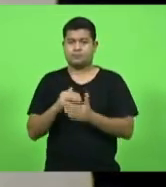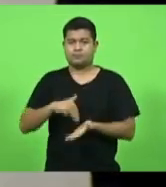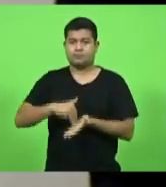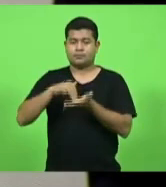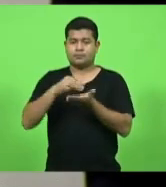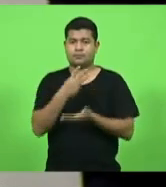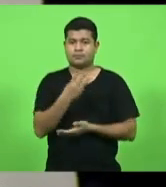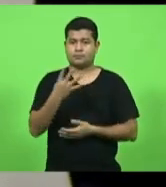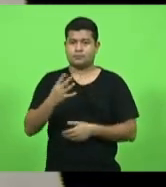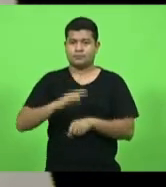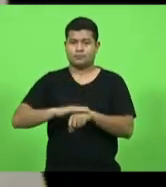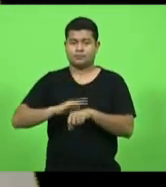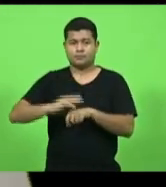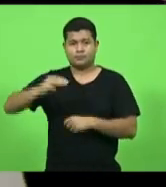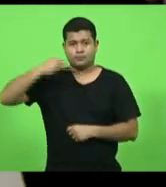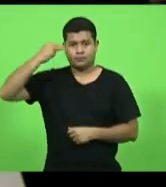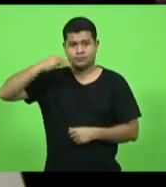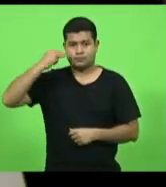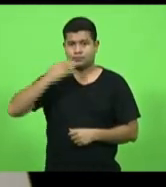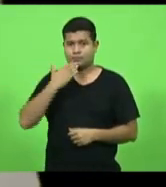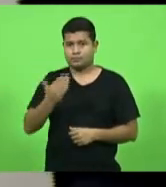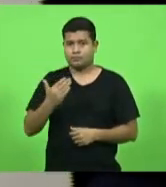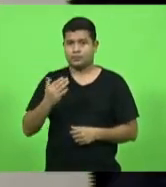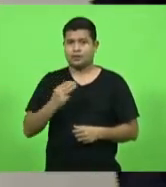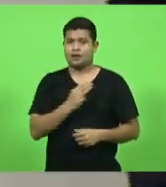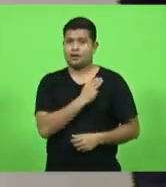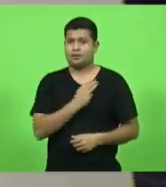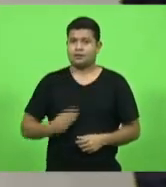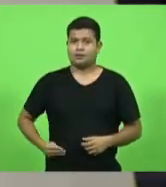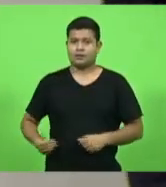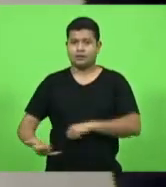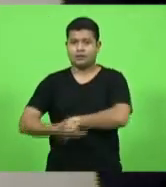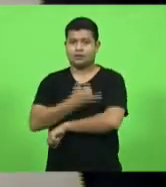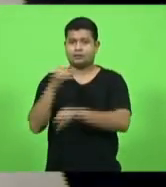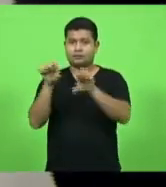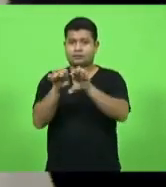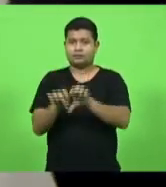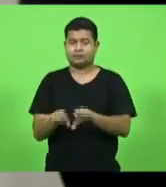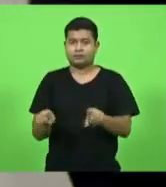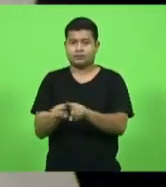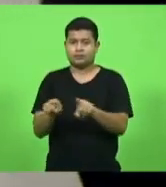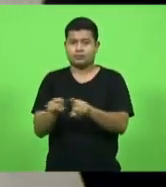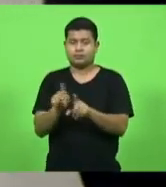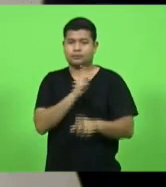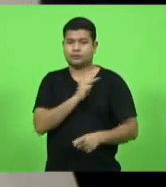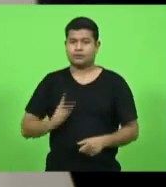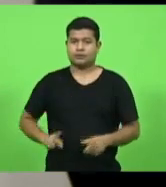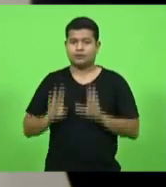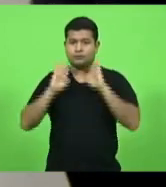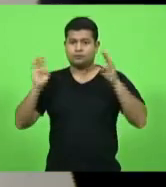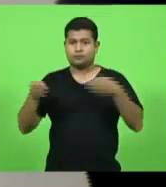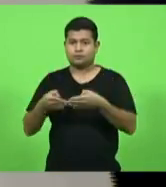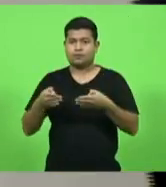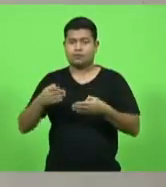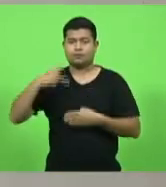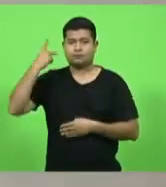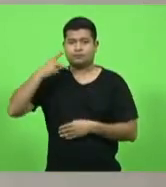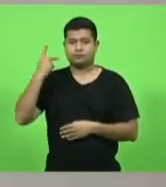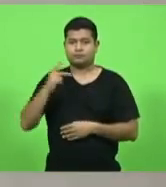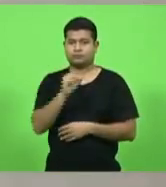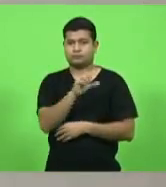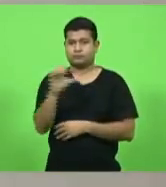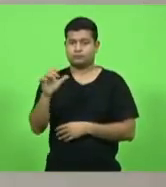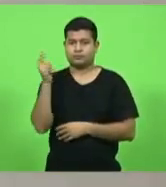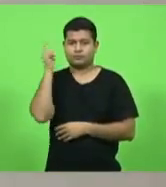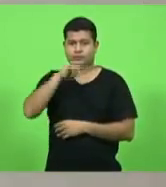34, autor deputado Márcio Machado, apelando ao ministro da Infraestrutura e ao presidente do Fórum Parlamentar Catarinense pela recuperação asfáltica